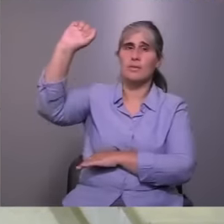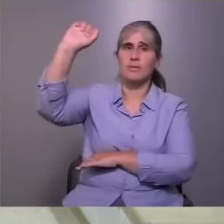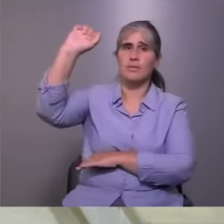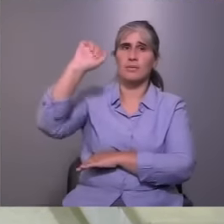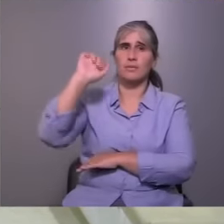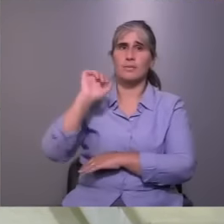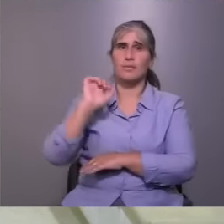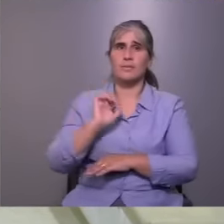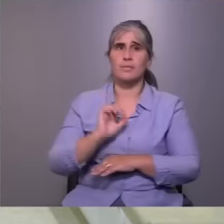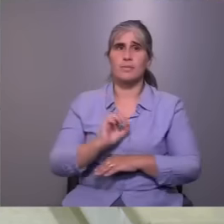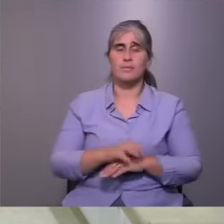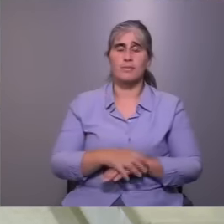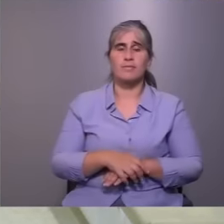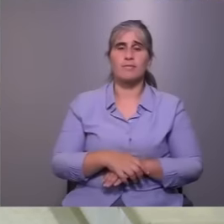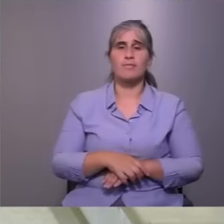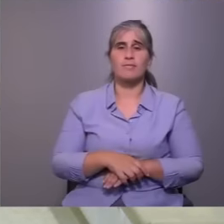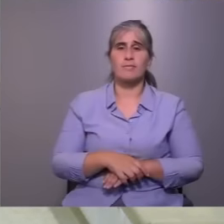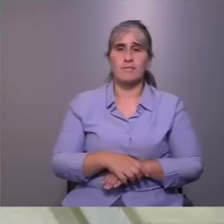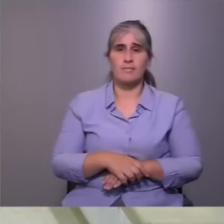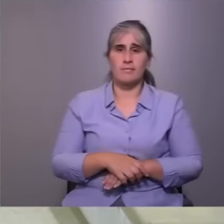Mãe do Verbo de